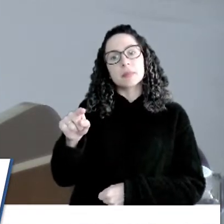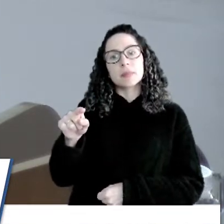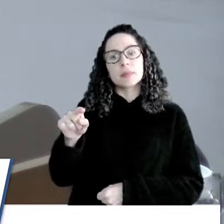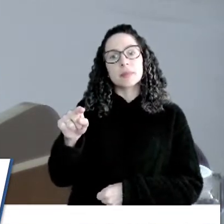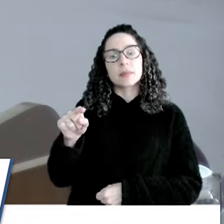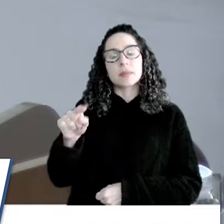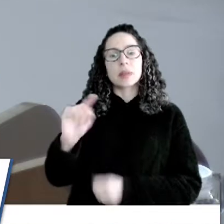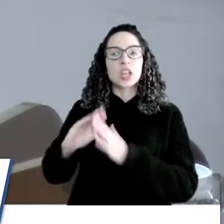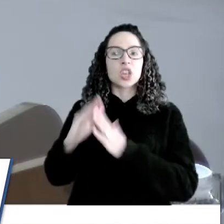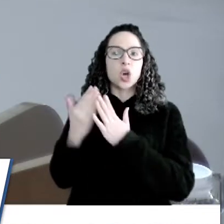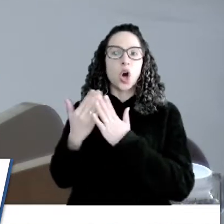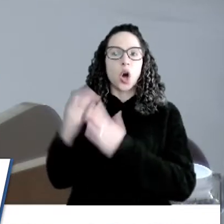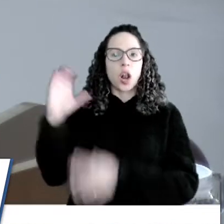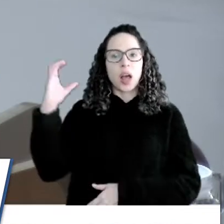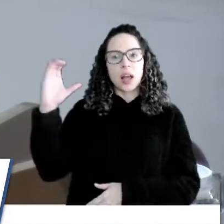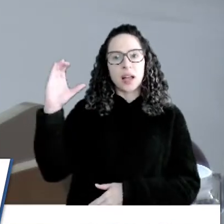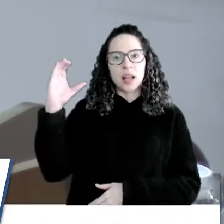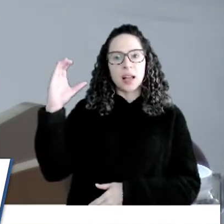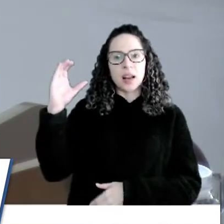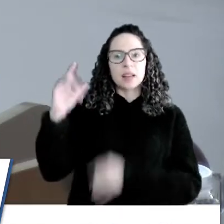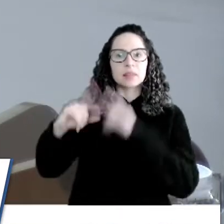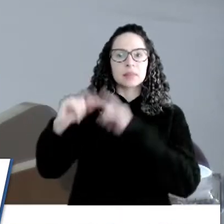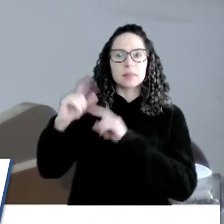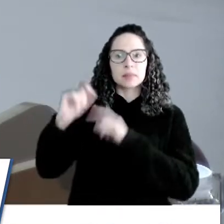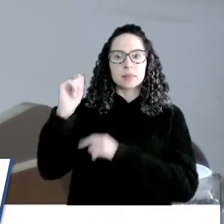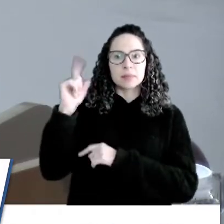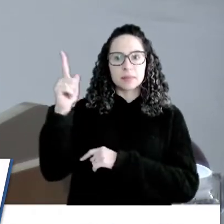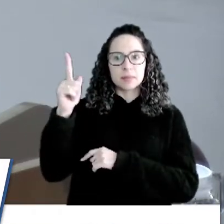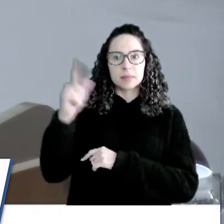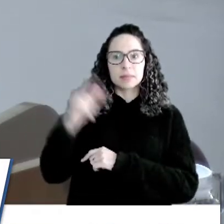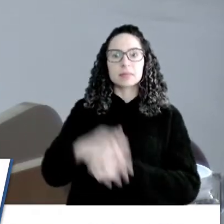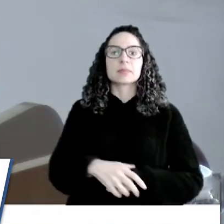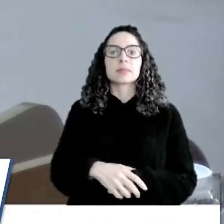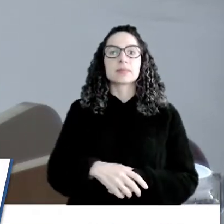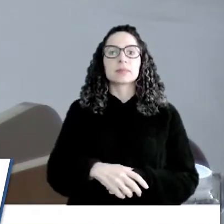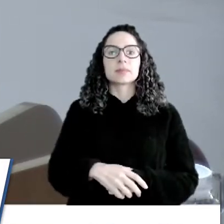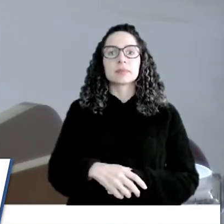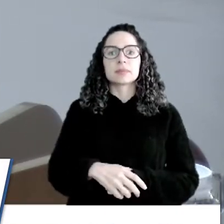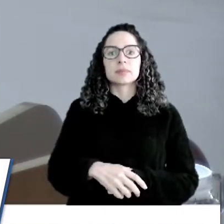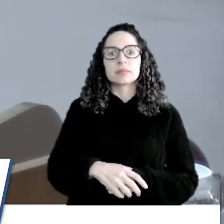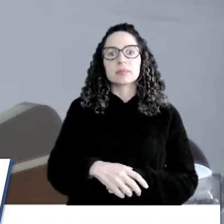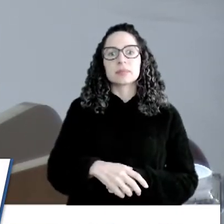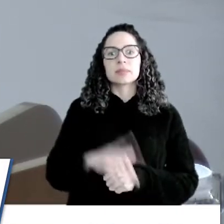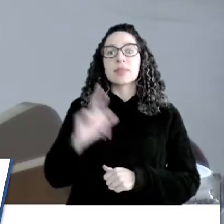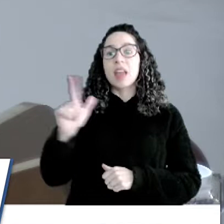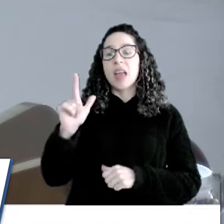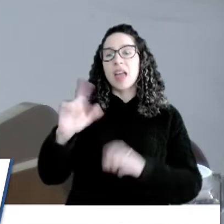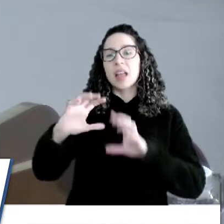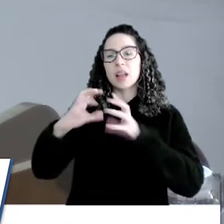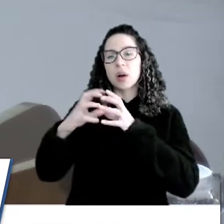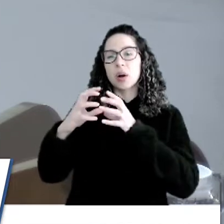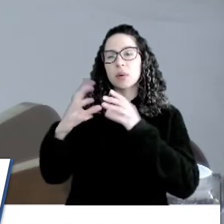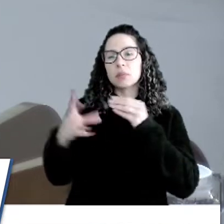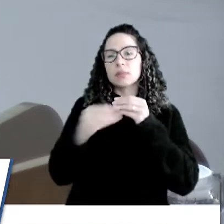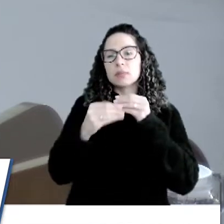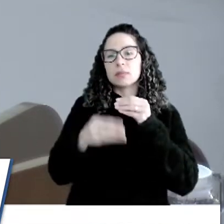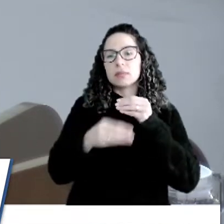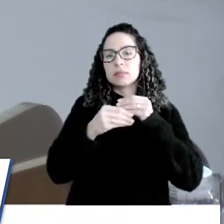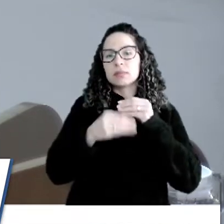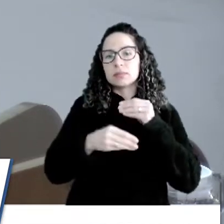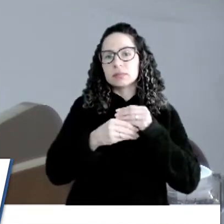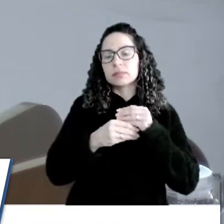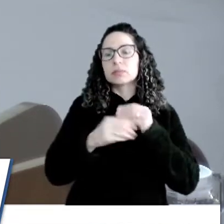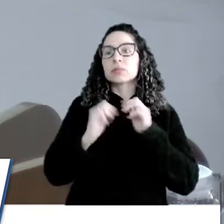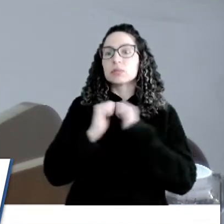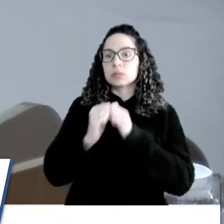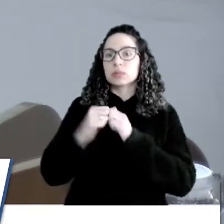escola, creche, escola Estrela de Davi. E isso são parte de emendas que, junto com o deputado estadual